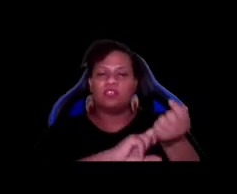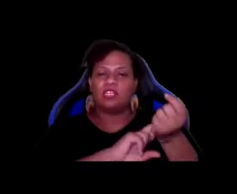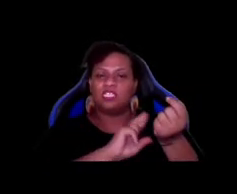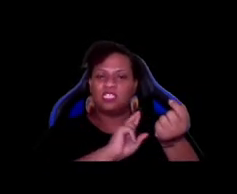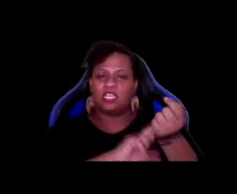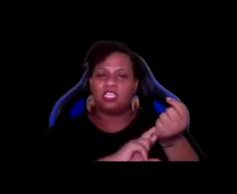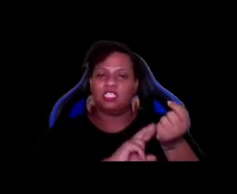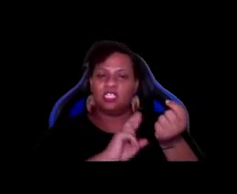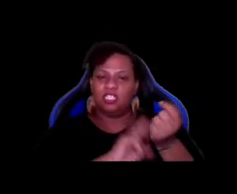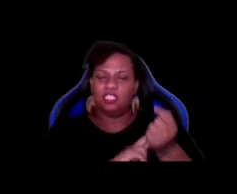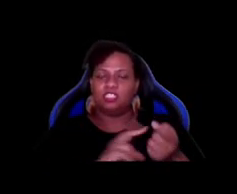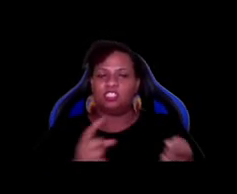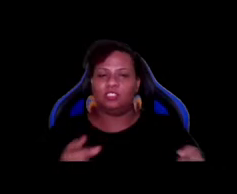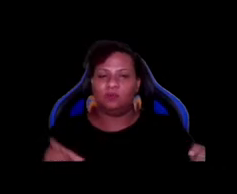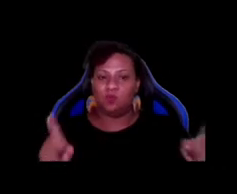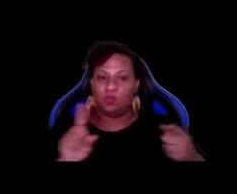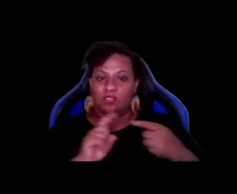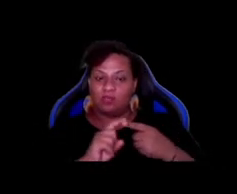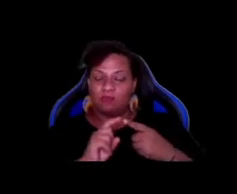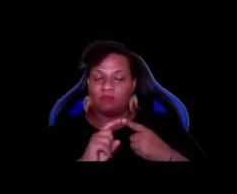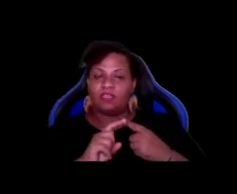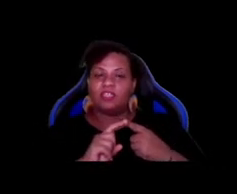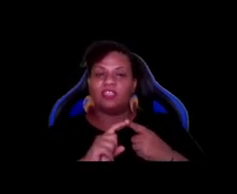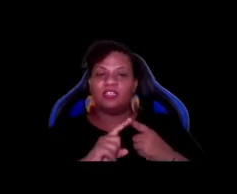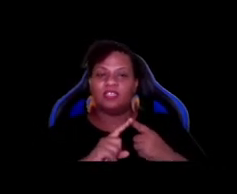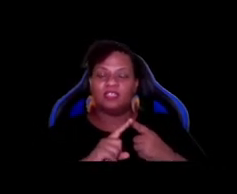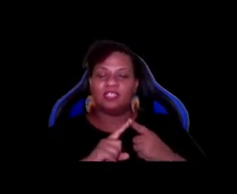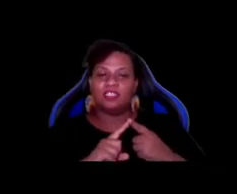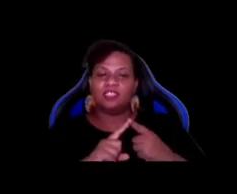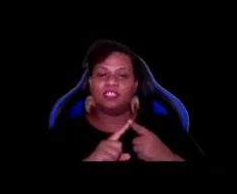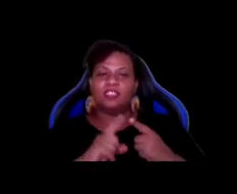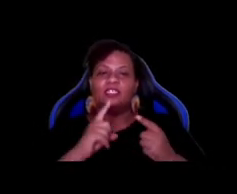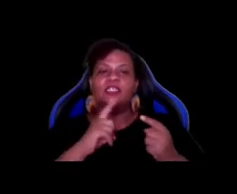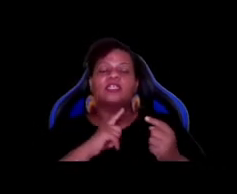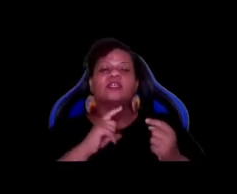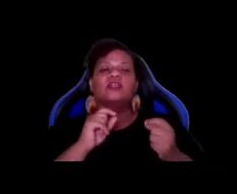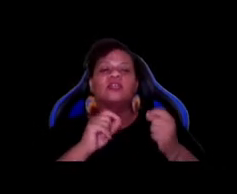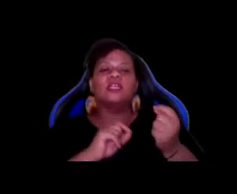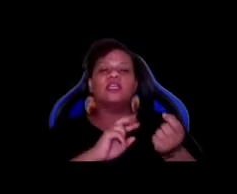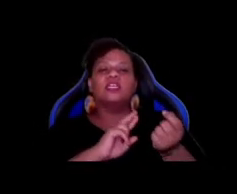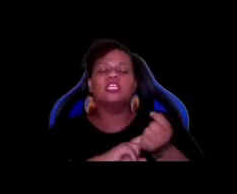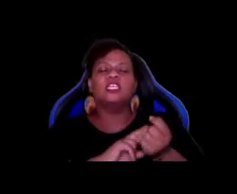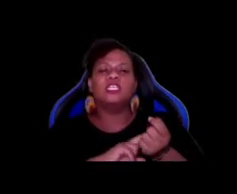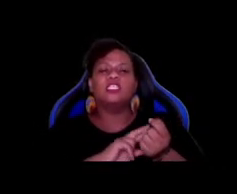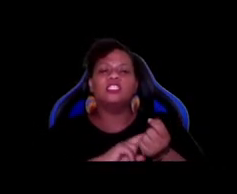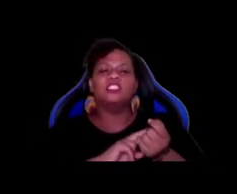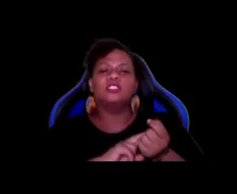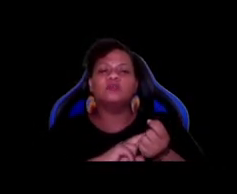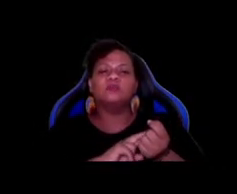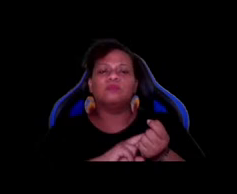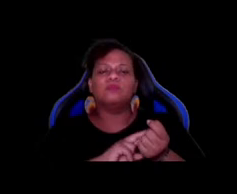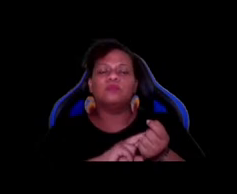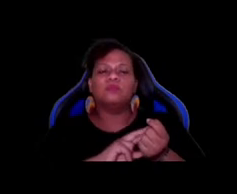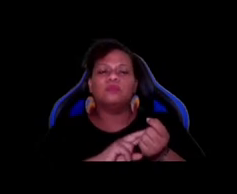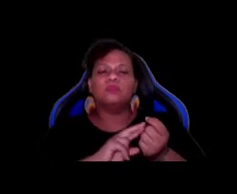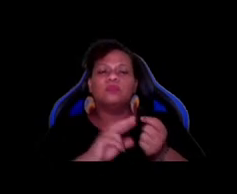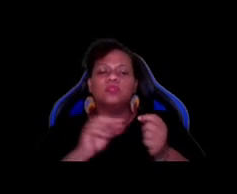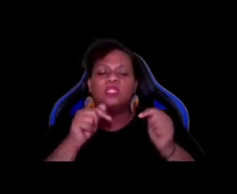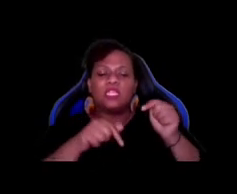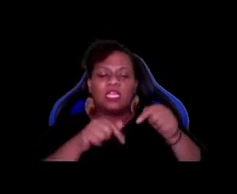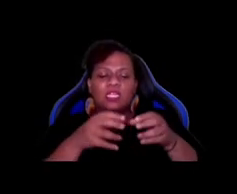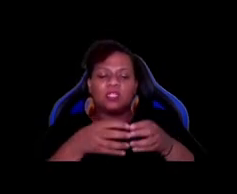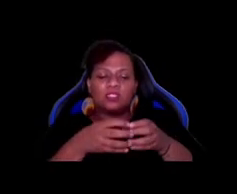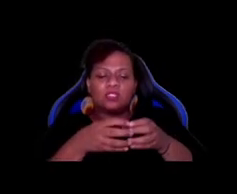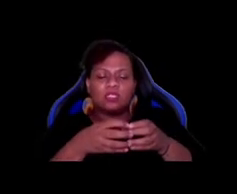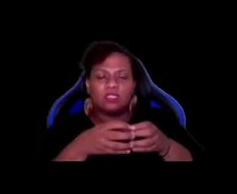dessa música do Life Gods, tem um ritmo que uma célula do ritmo do